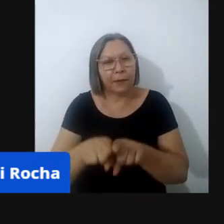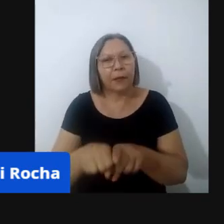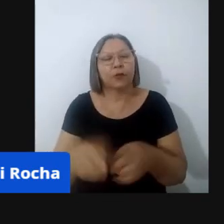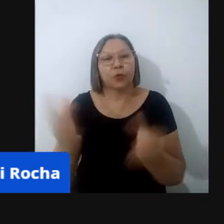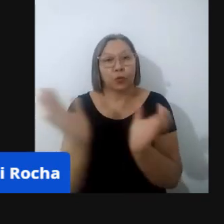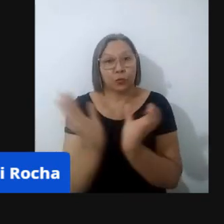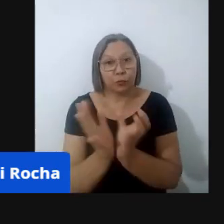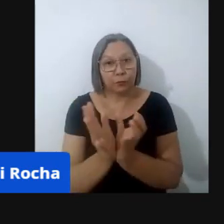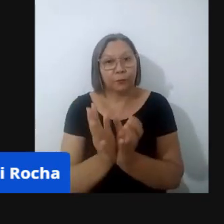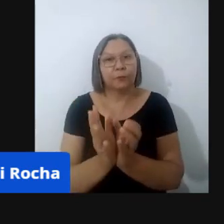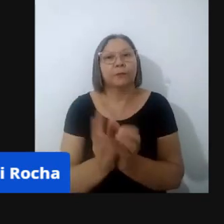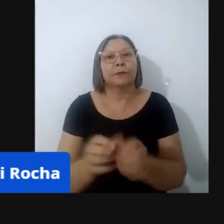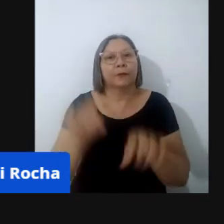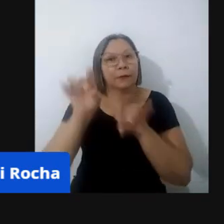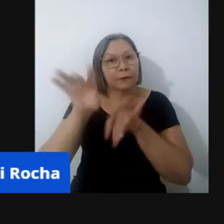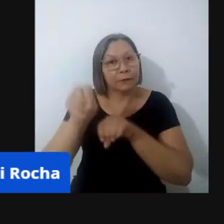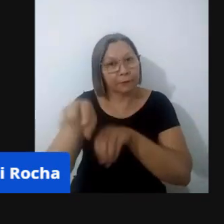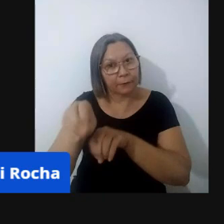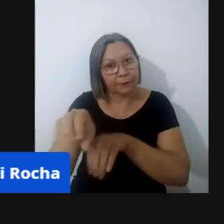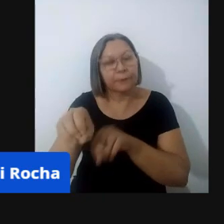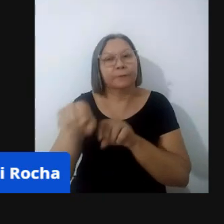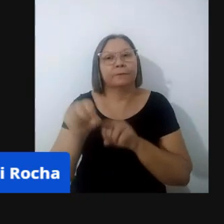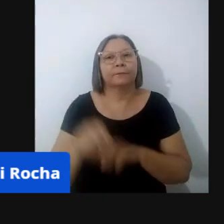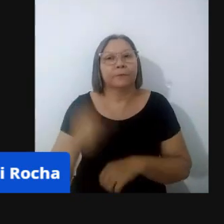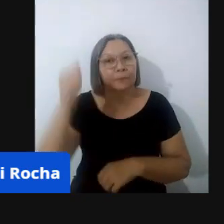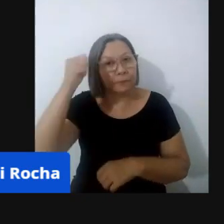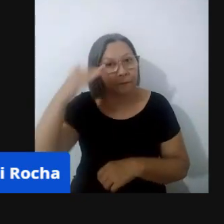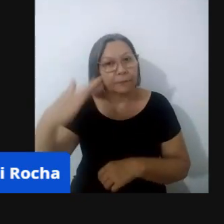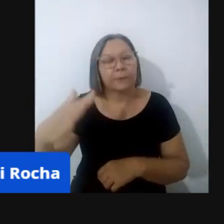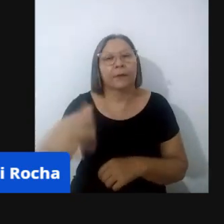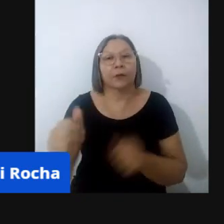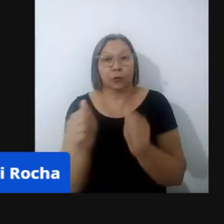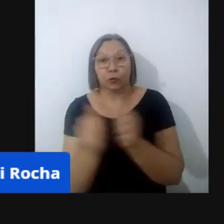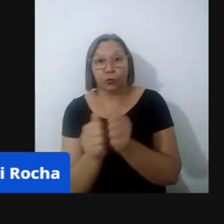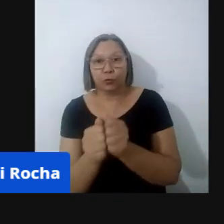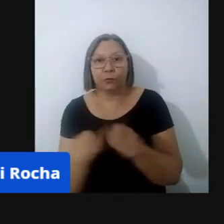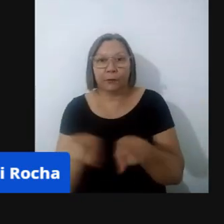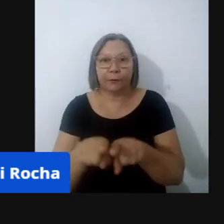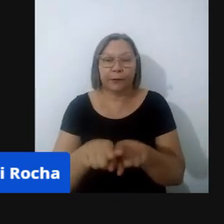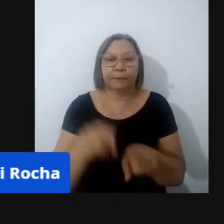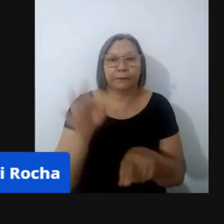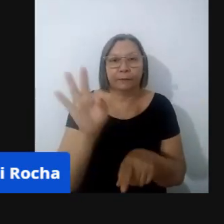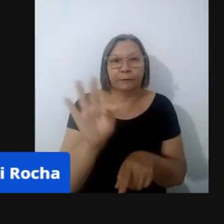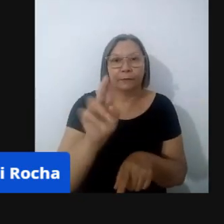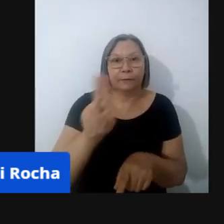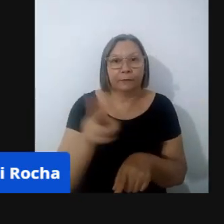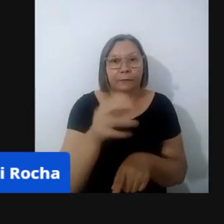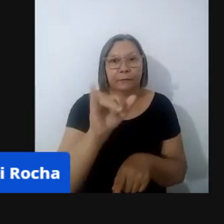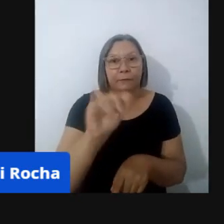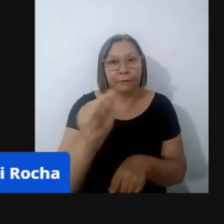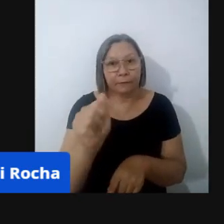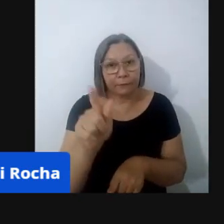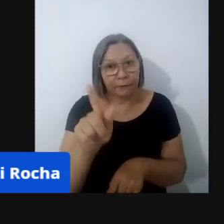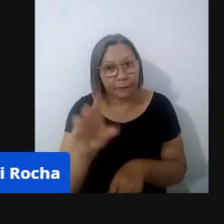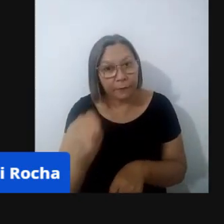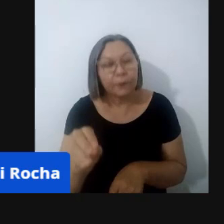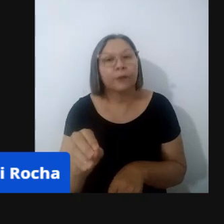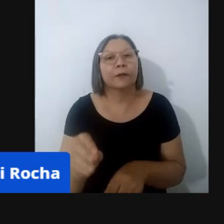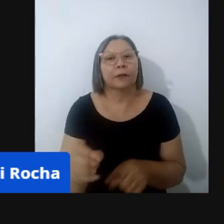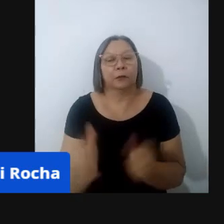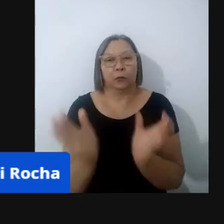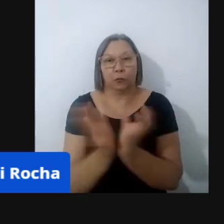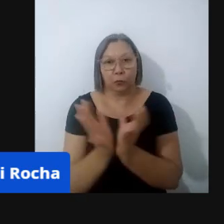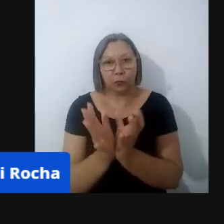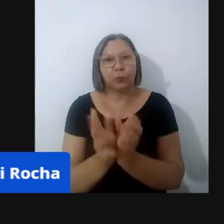de Educação Especial. E junto com a gente, o Tiago. Olá, tudo bom? Também faço parte da equipe do